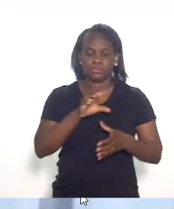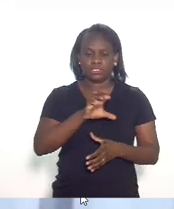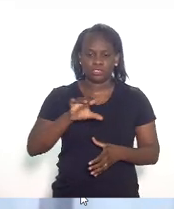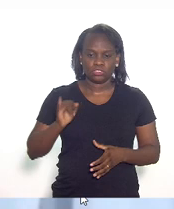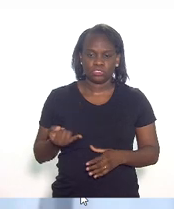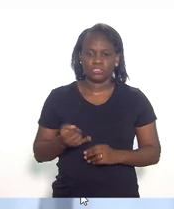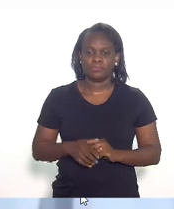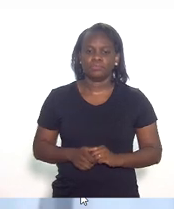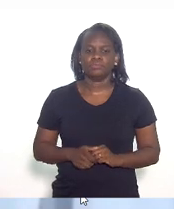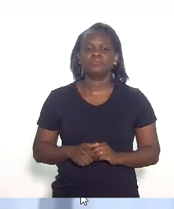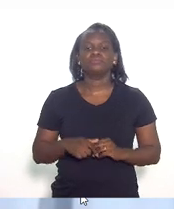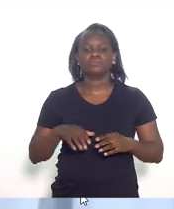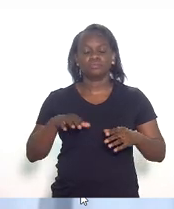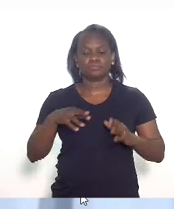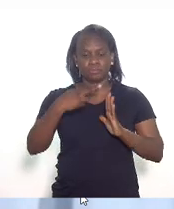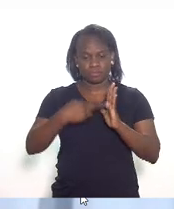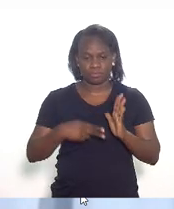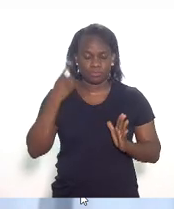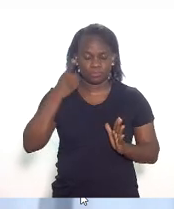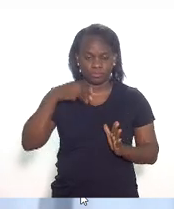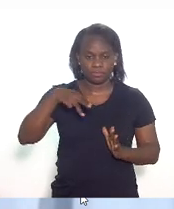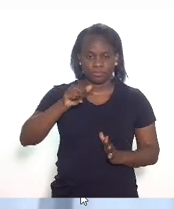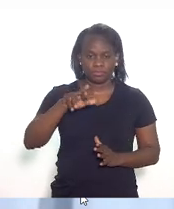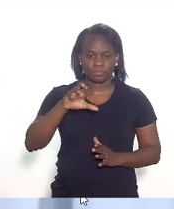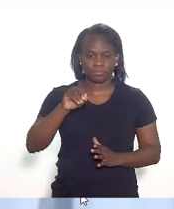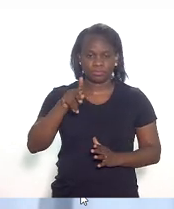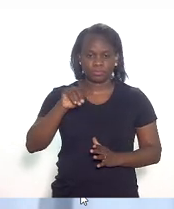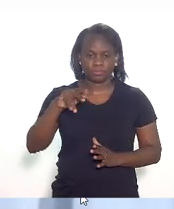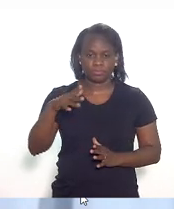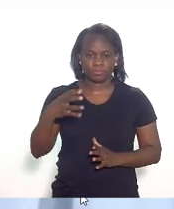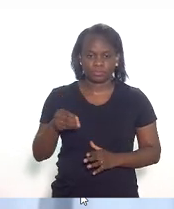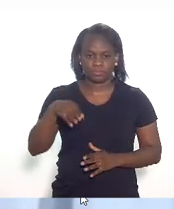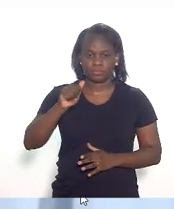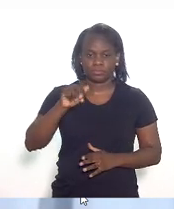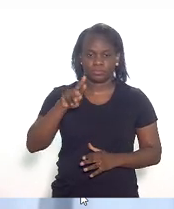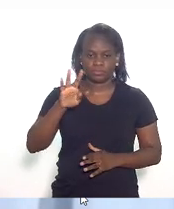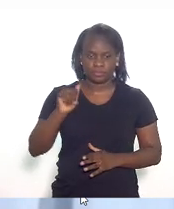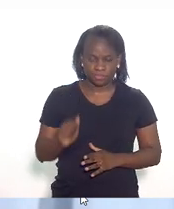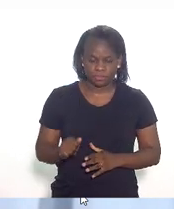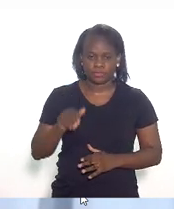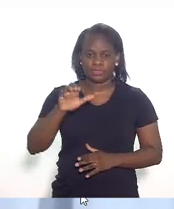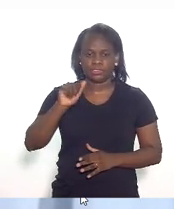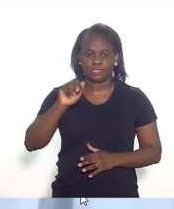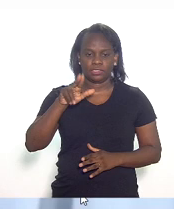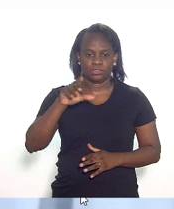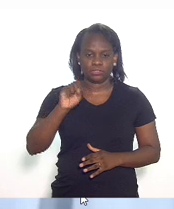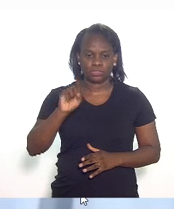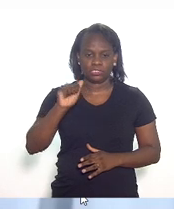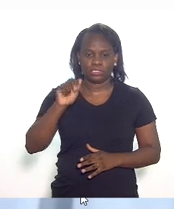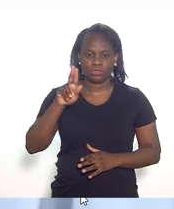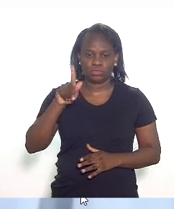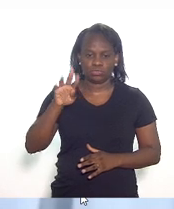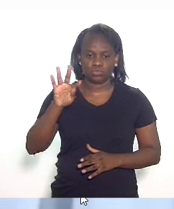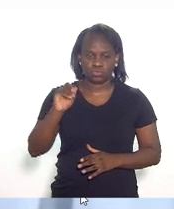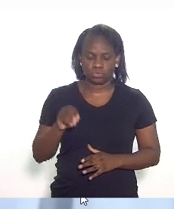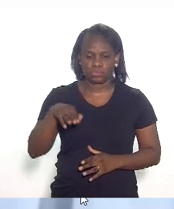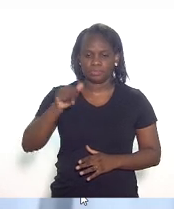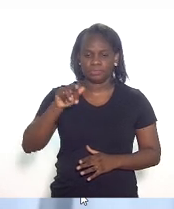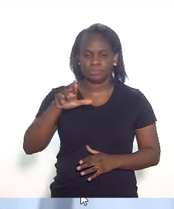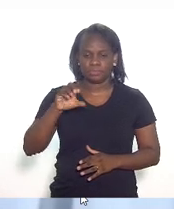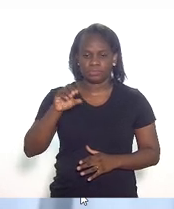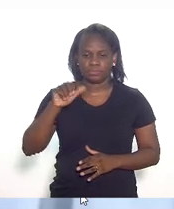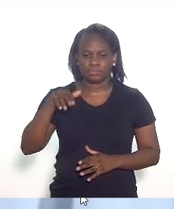e Justiça. Relatores deputados, Márcio Pacheco, Marta Rocha, delegado Carlos Augusto e Márcio Canella.